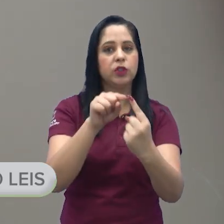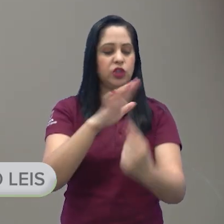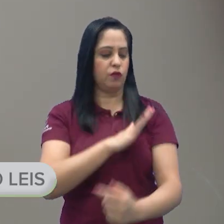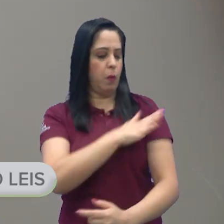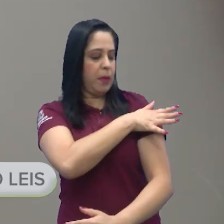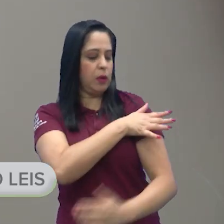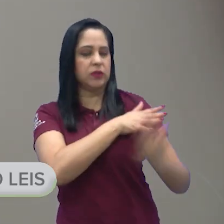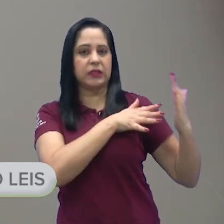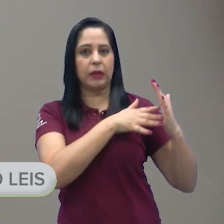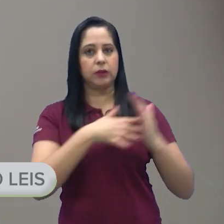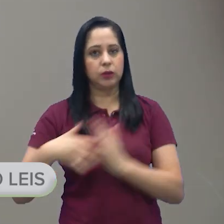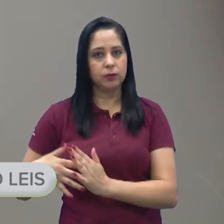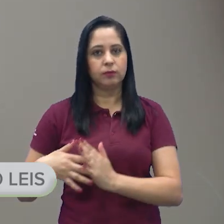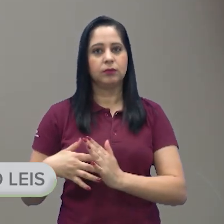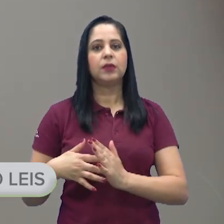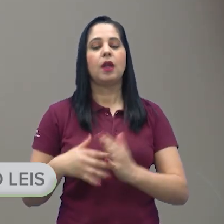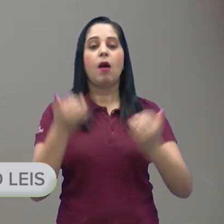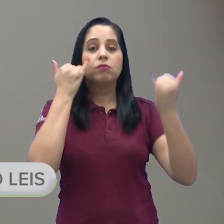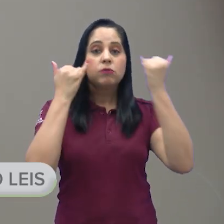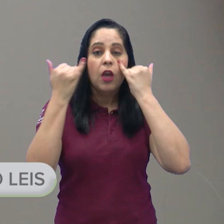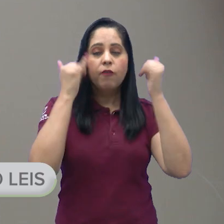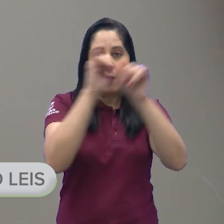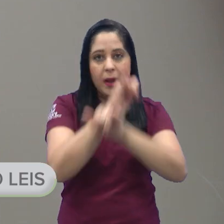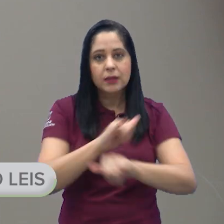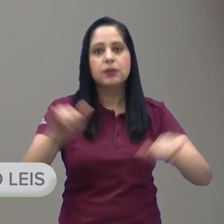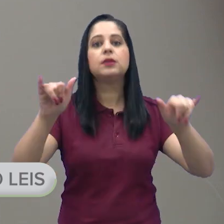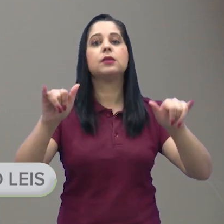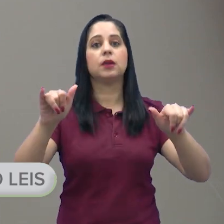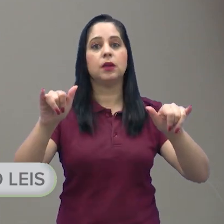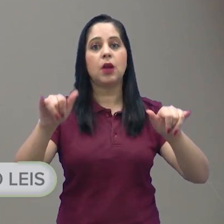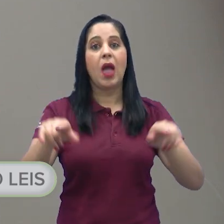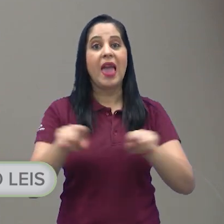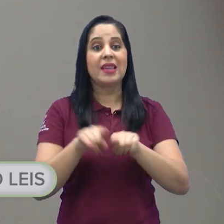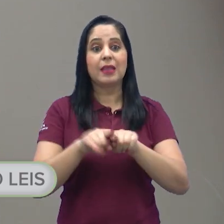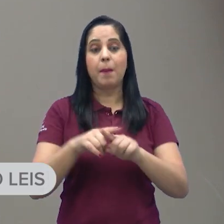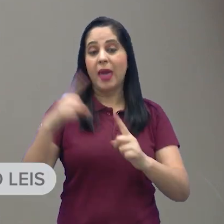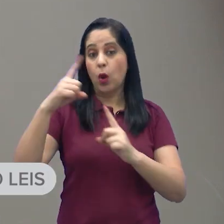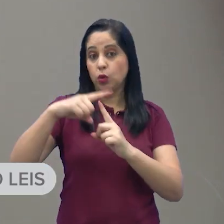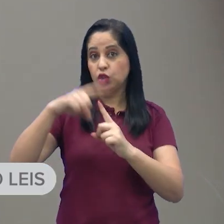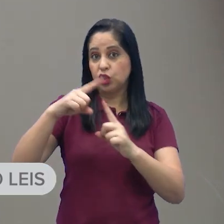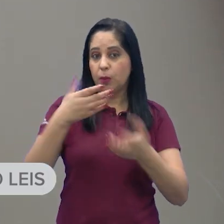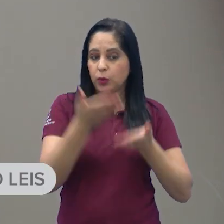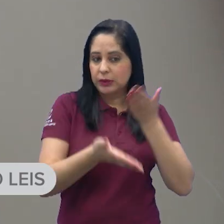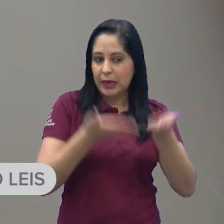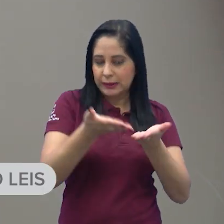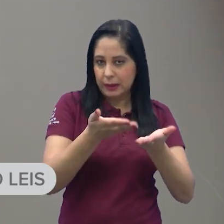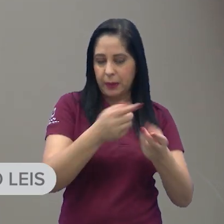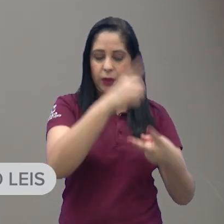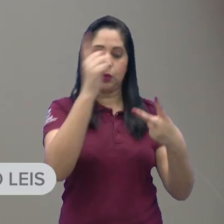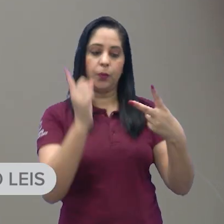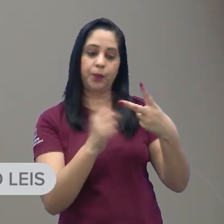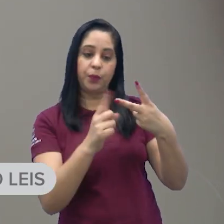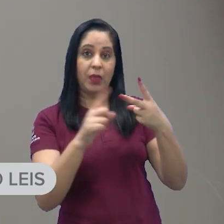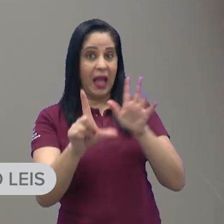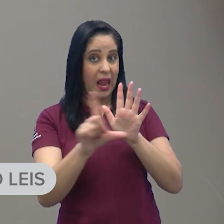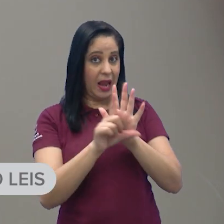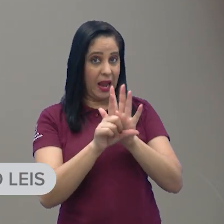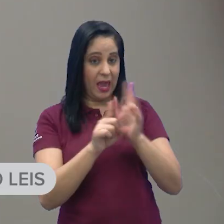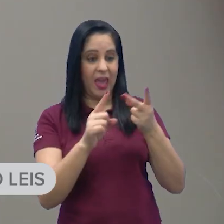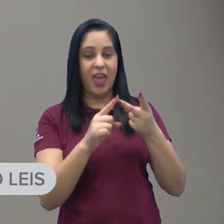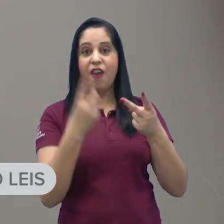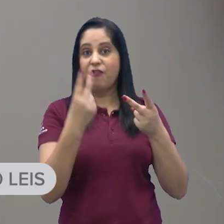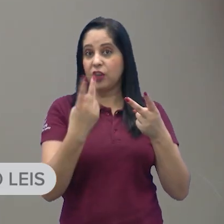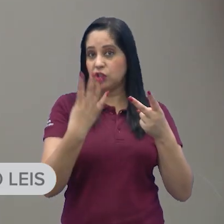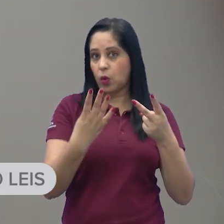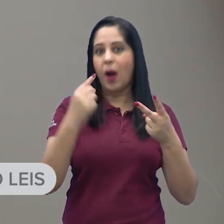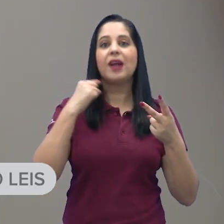preconceito, promover a informação e divulgar as opções de tratamento. A outra lei instituiu 24 de